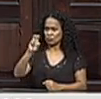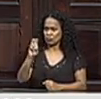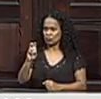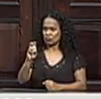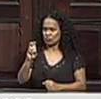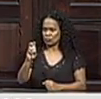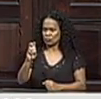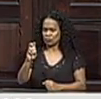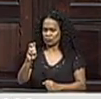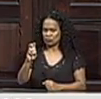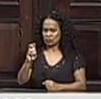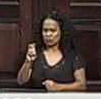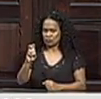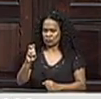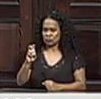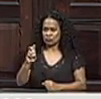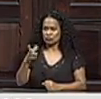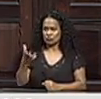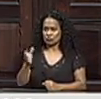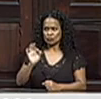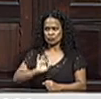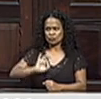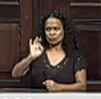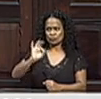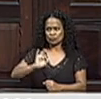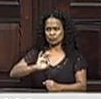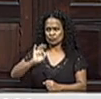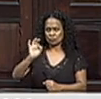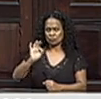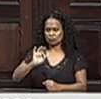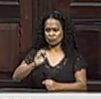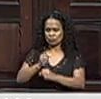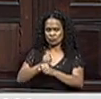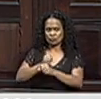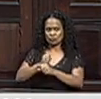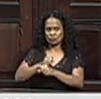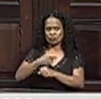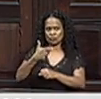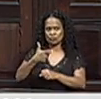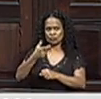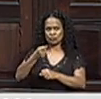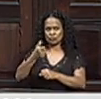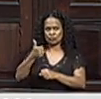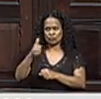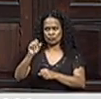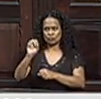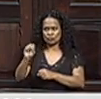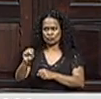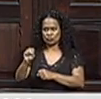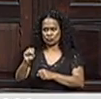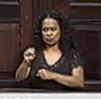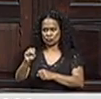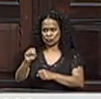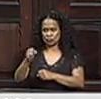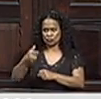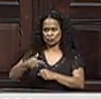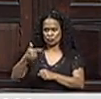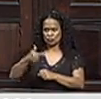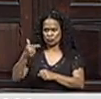2,95. A inflação de 2018, segundo o